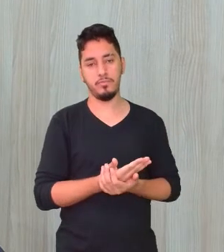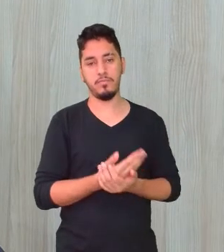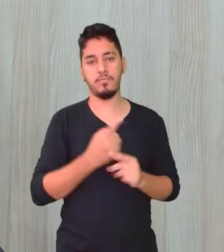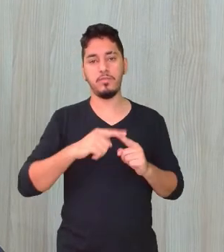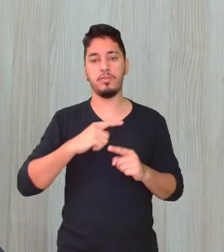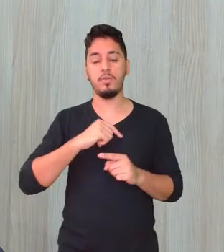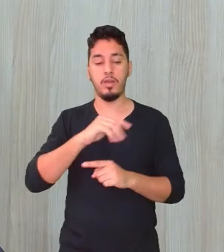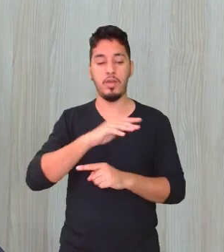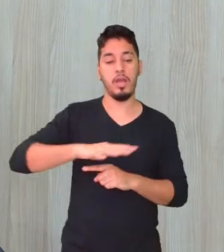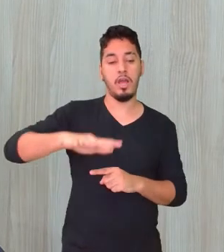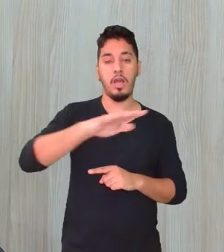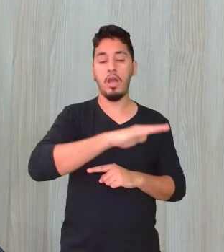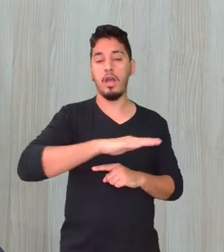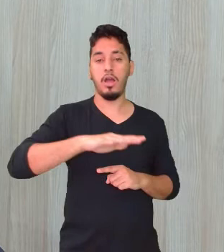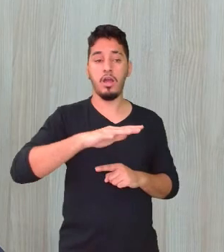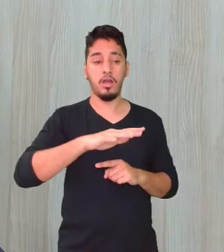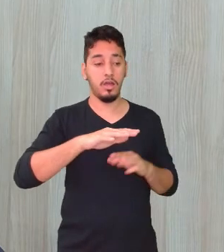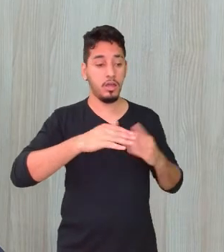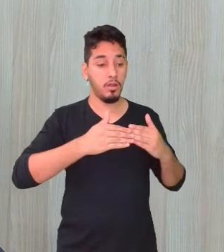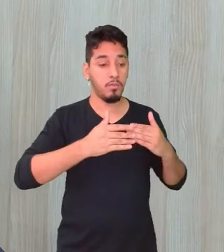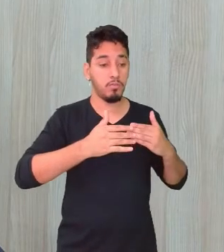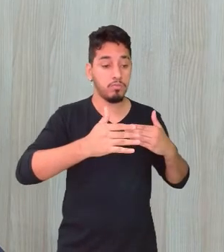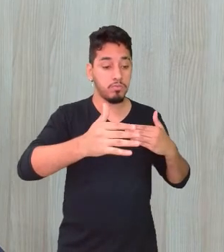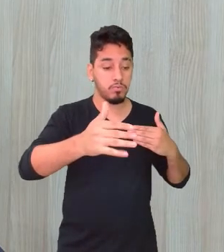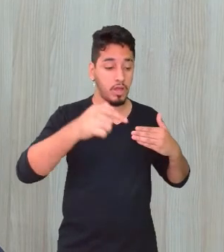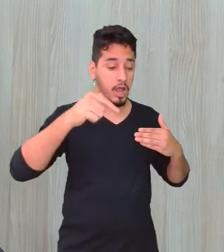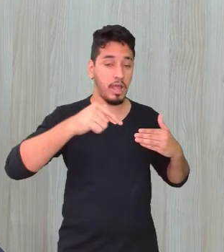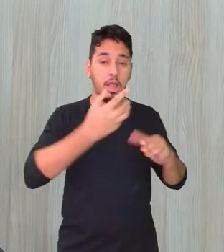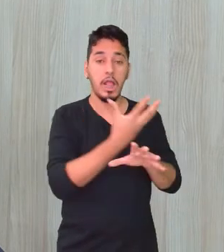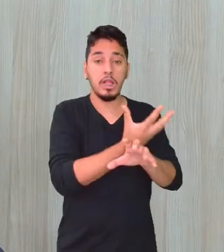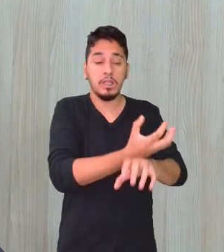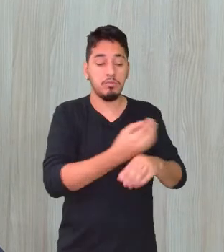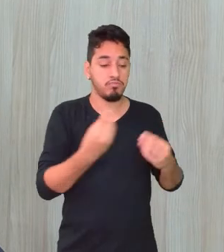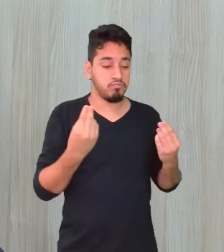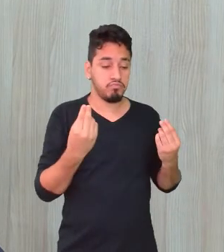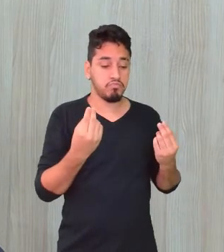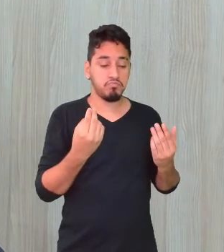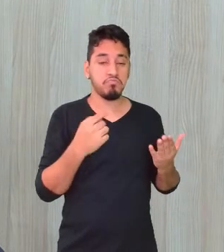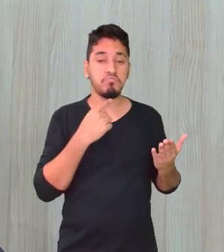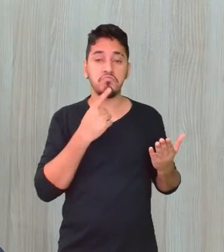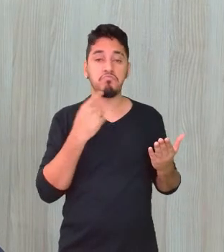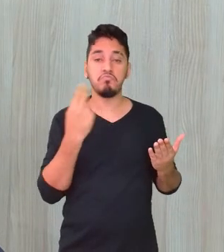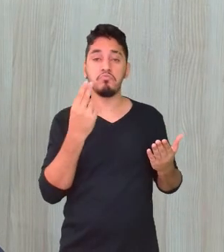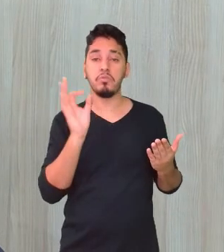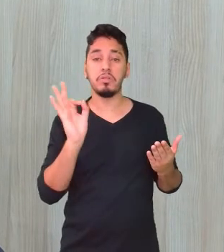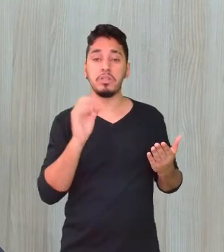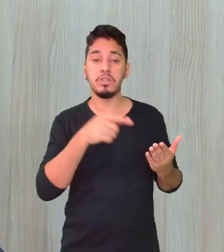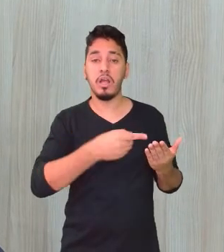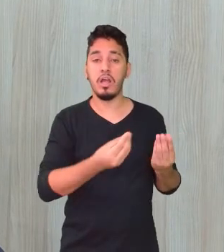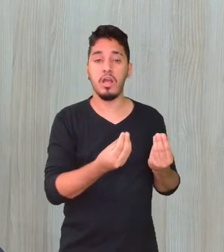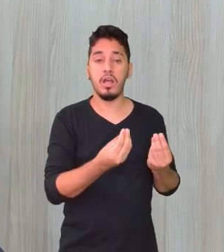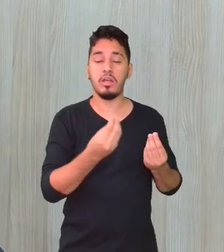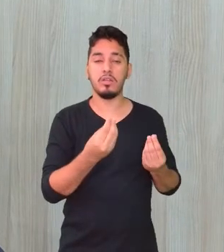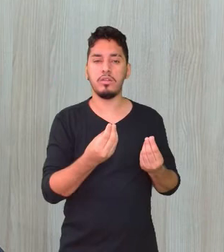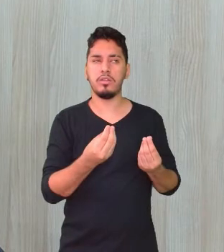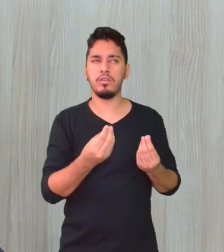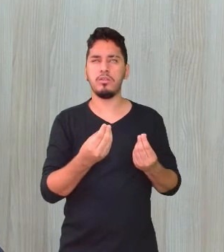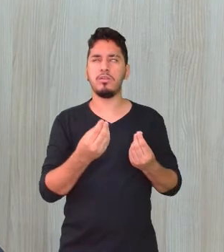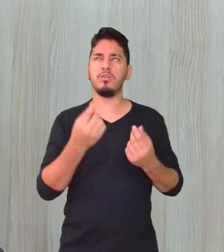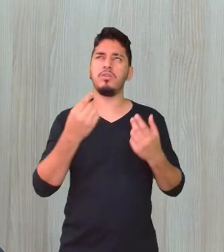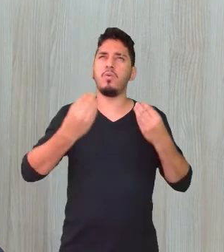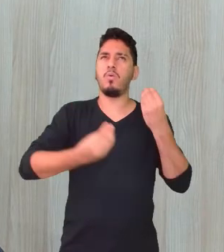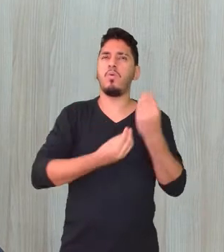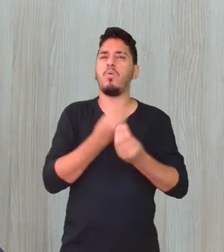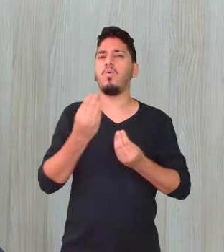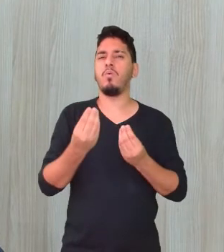uma grande área que acaba se tornando improdutiva. Isso. E quando a gente para pensar de onde foi que